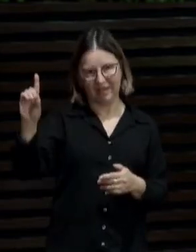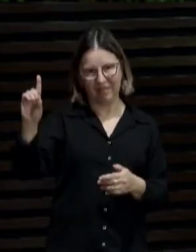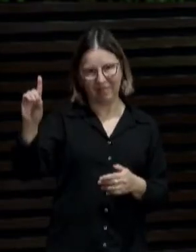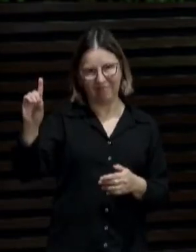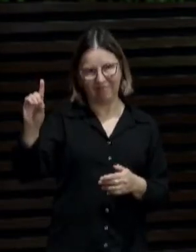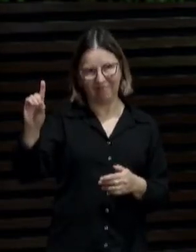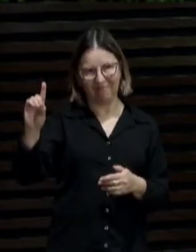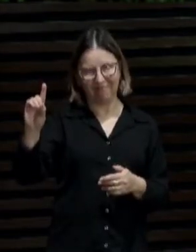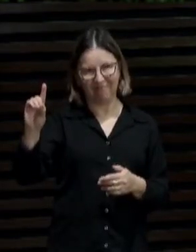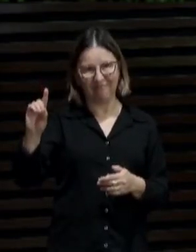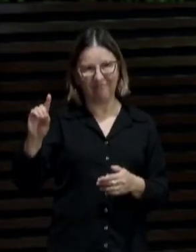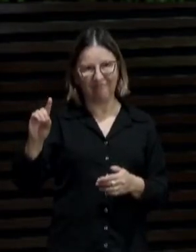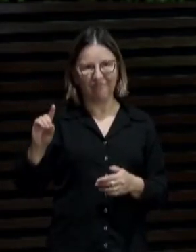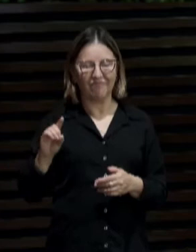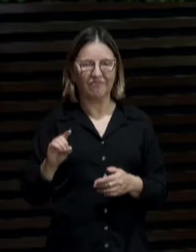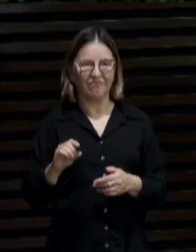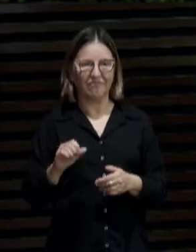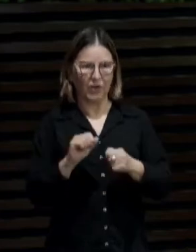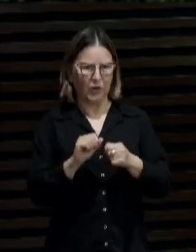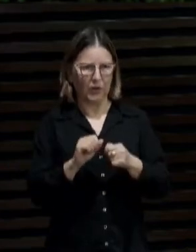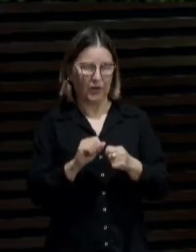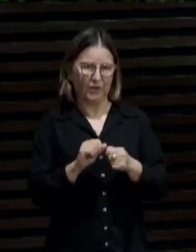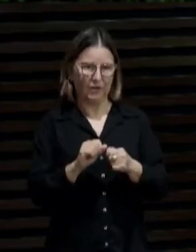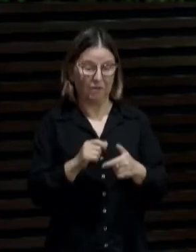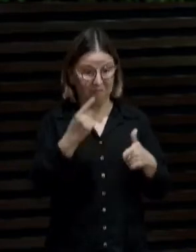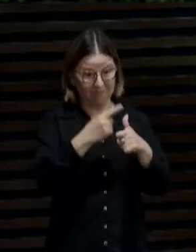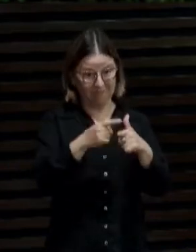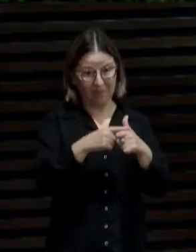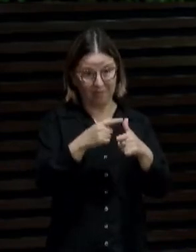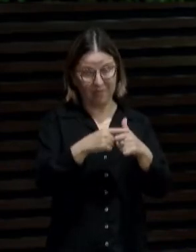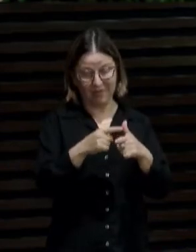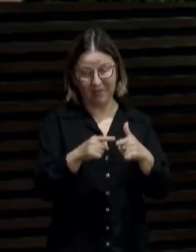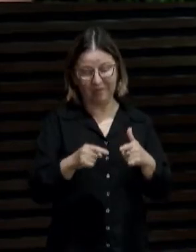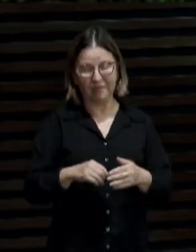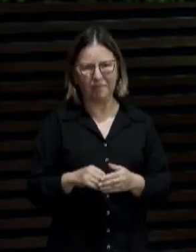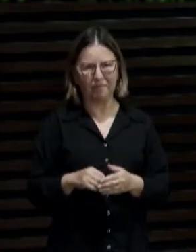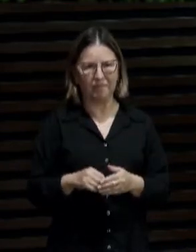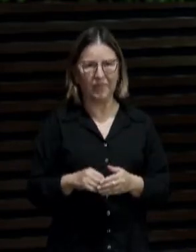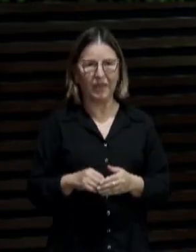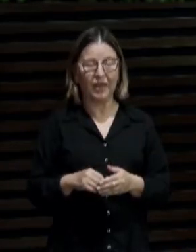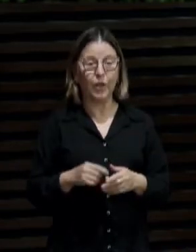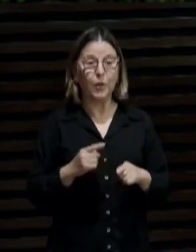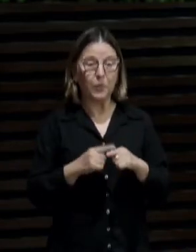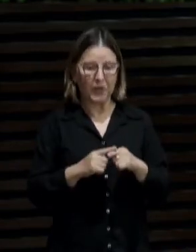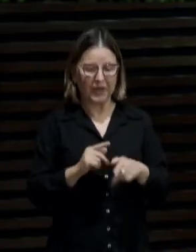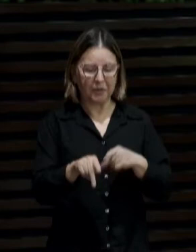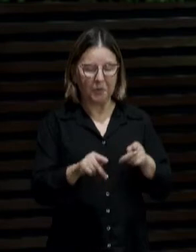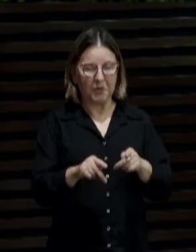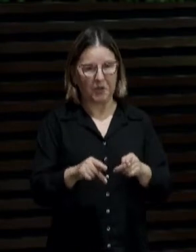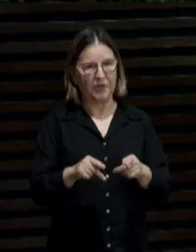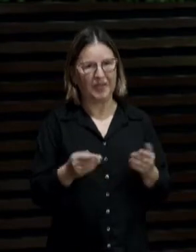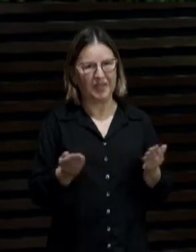tensão entre os cristãos sobre como seguir a Jesus, a guarda do sábado, a dieta kosher ou kosher,